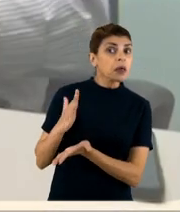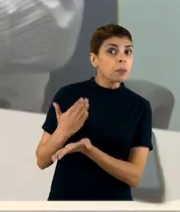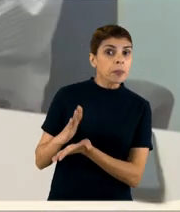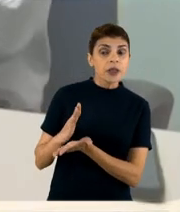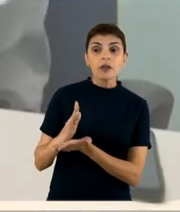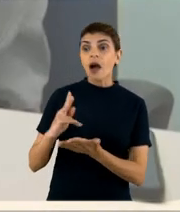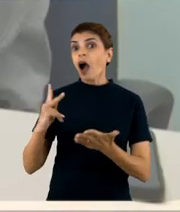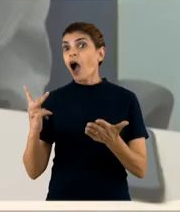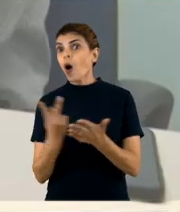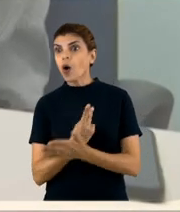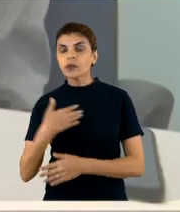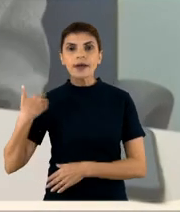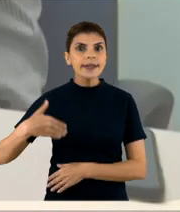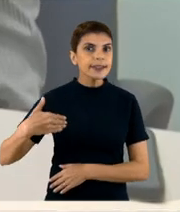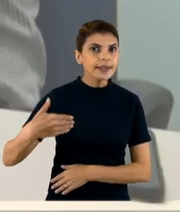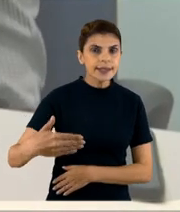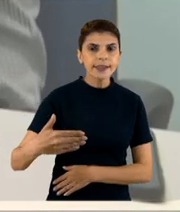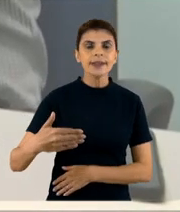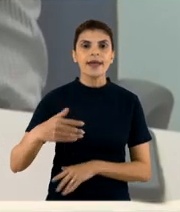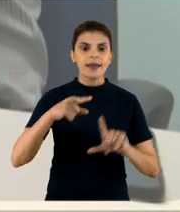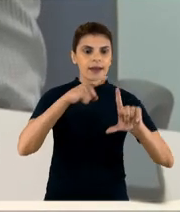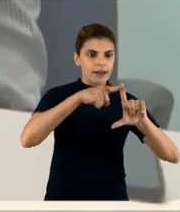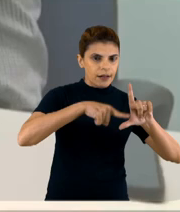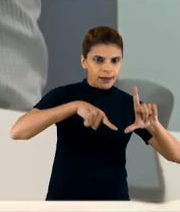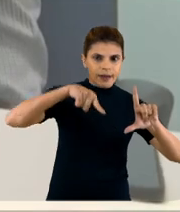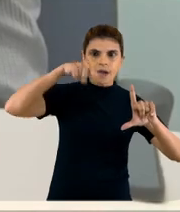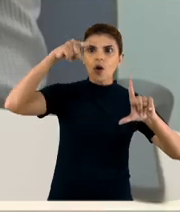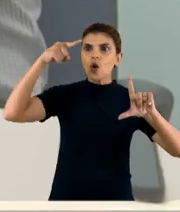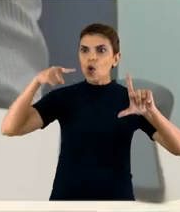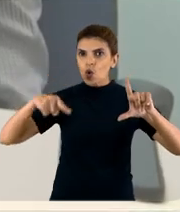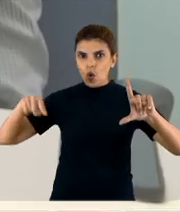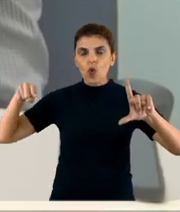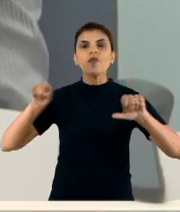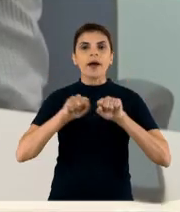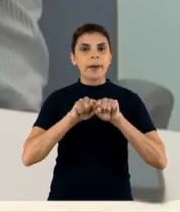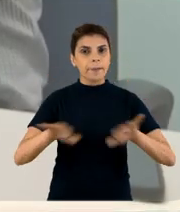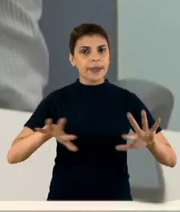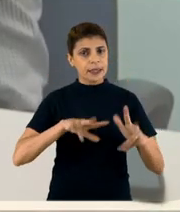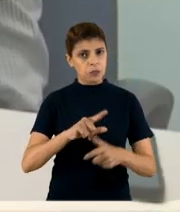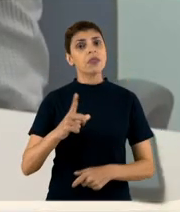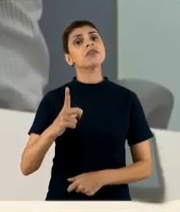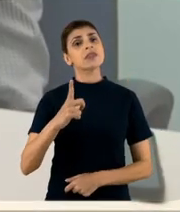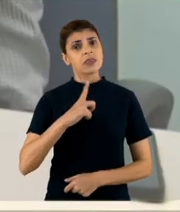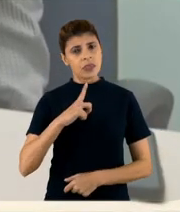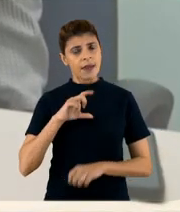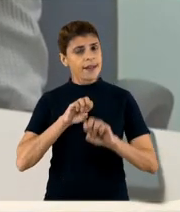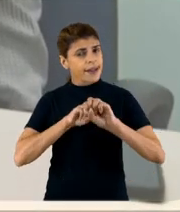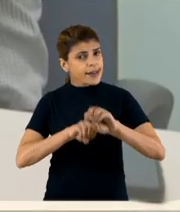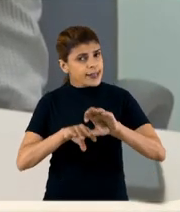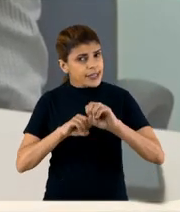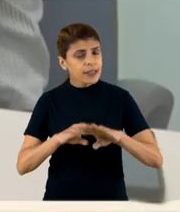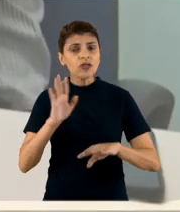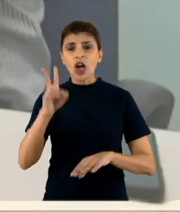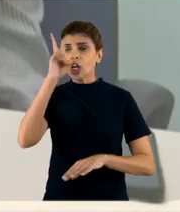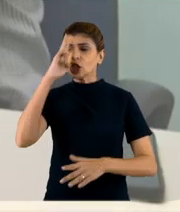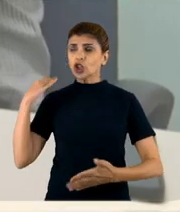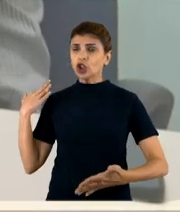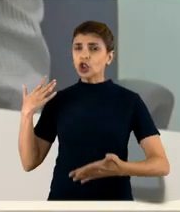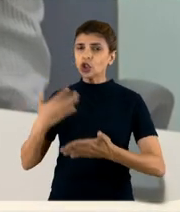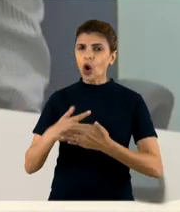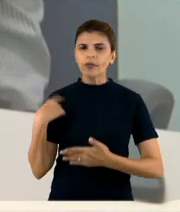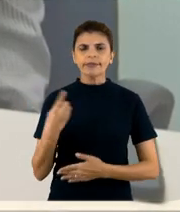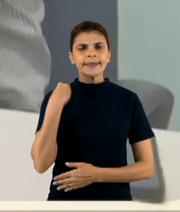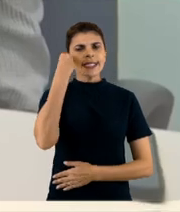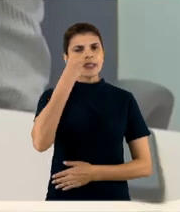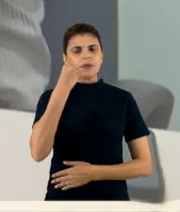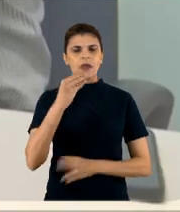mas independente do que vá acontecer na curva dessa epidemia, existe aqui um ensinamento e um legado